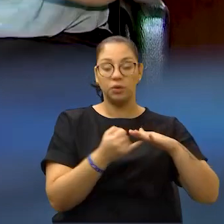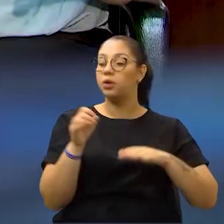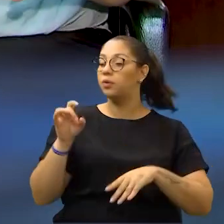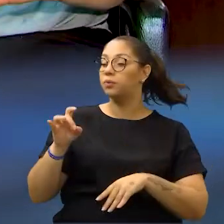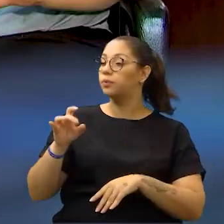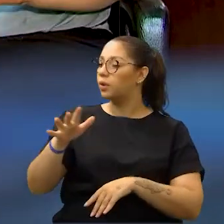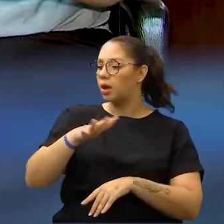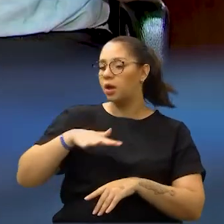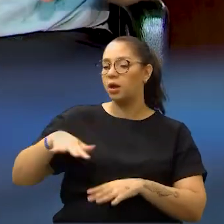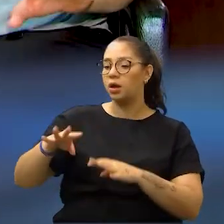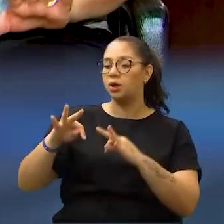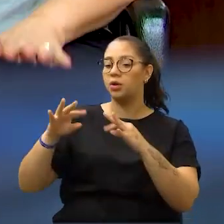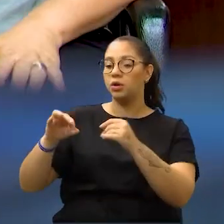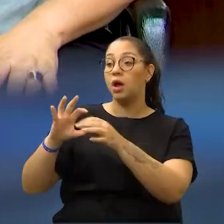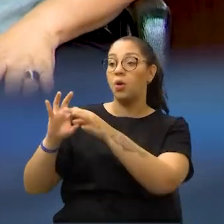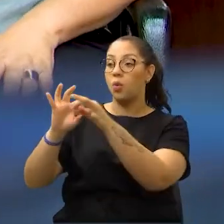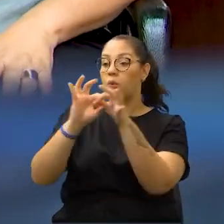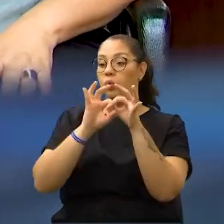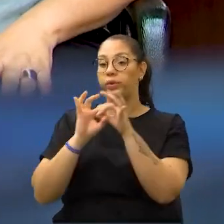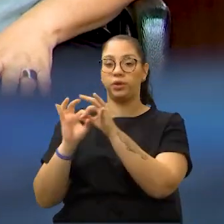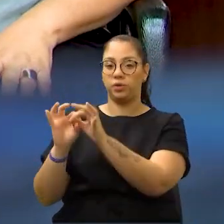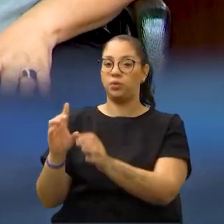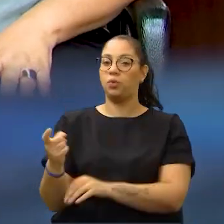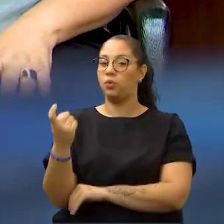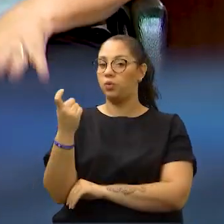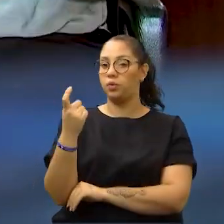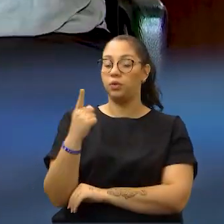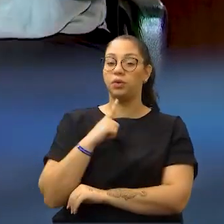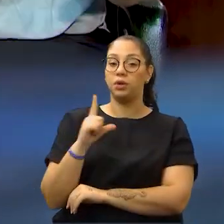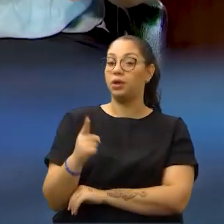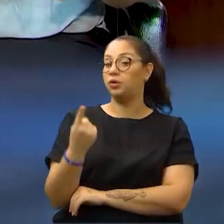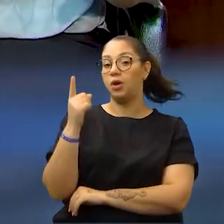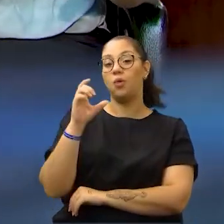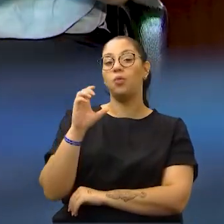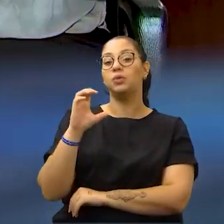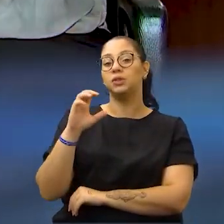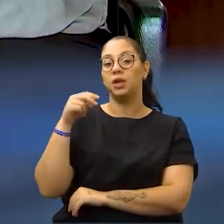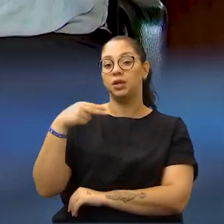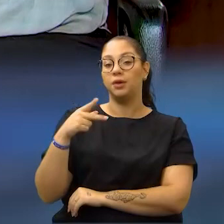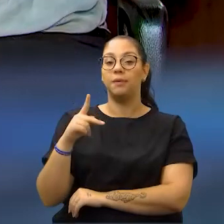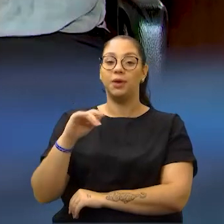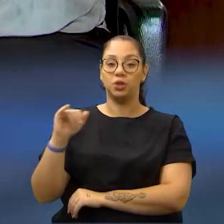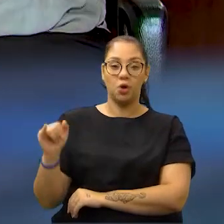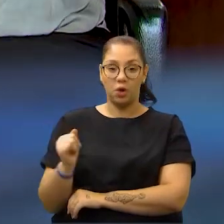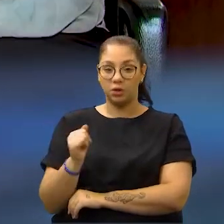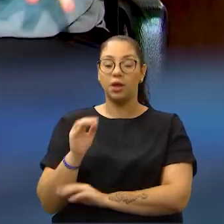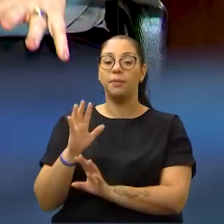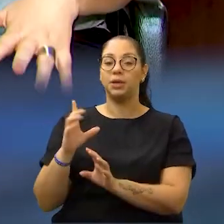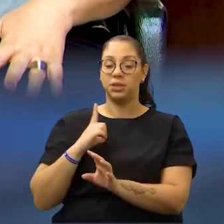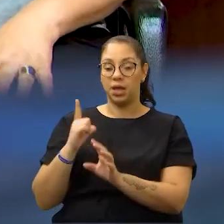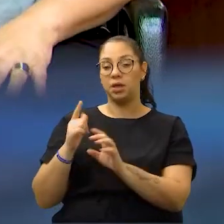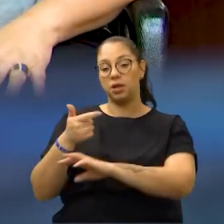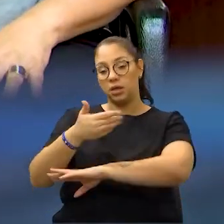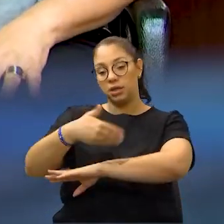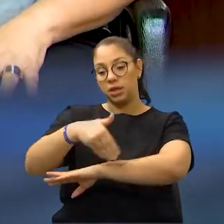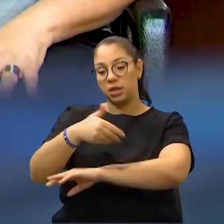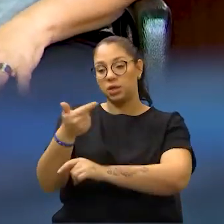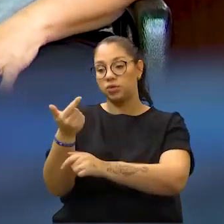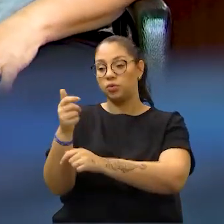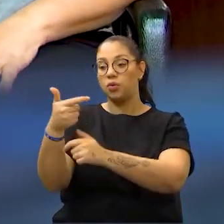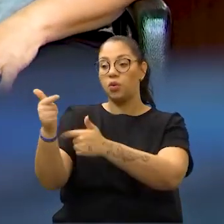Essa instituição ela é única, ela tem um CNPJ só e vários endereços,